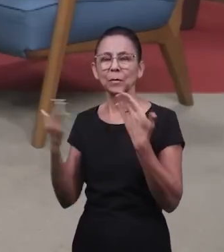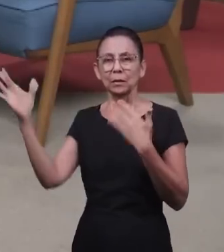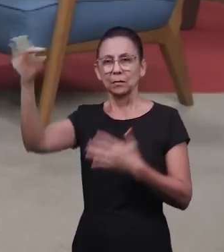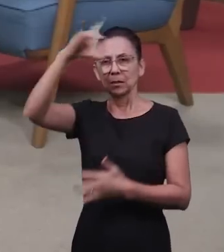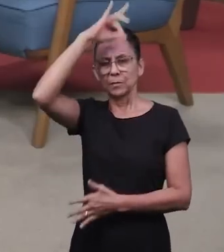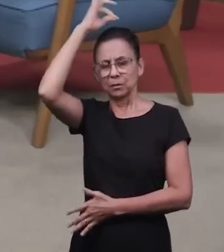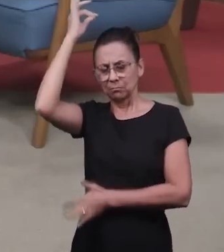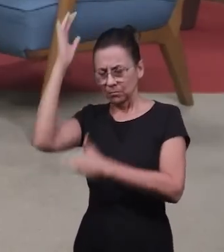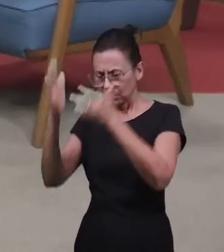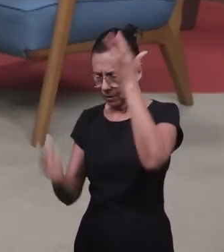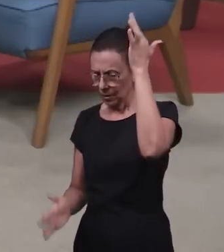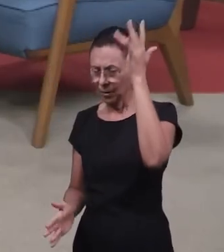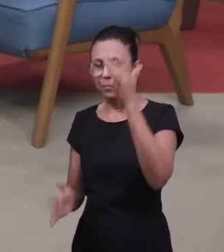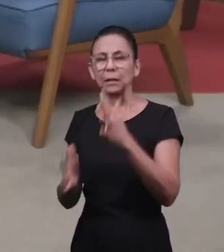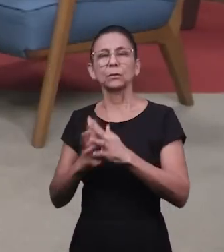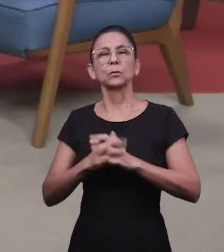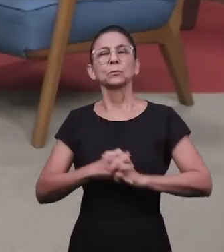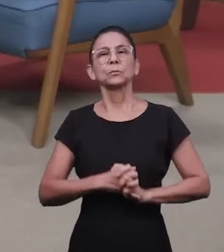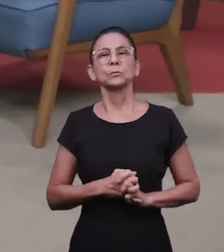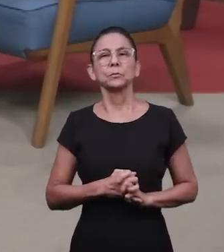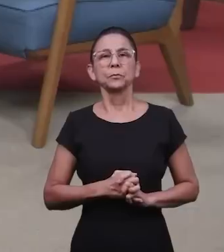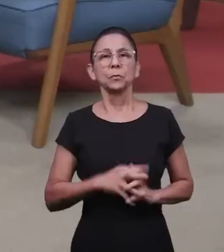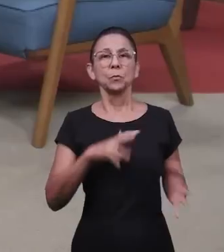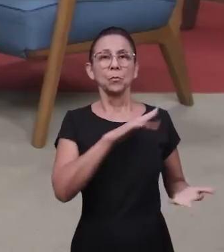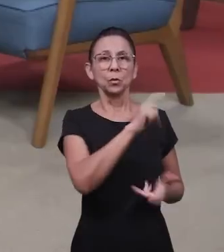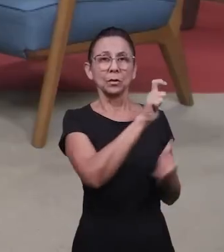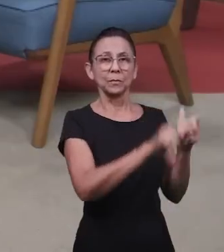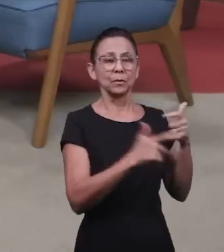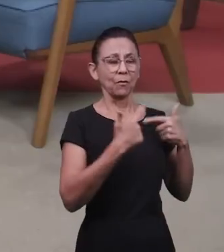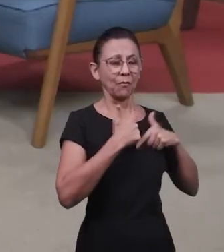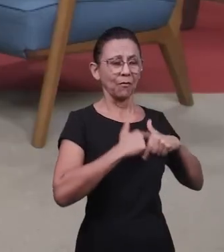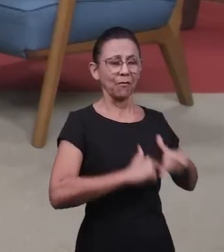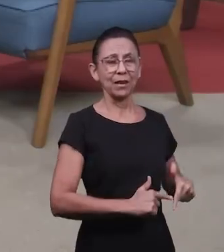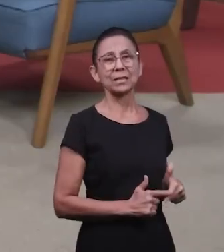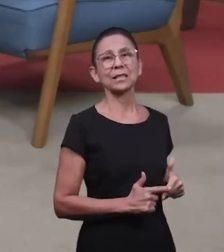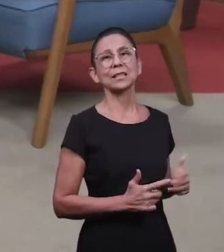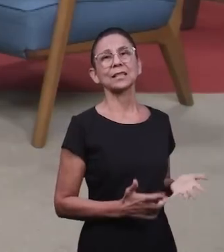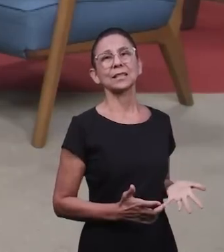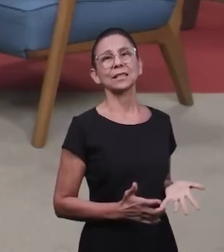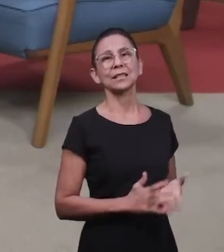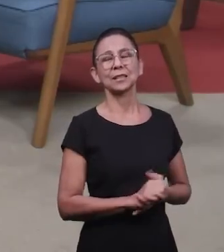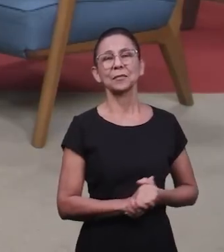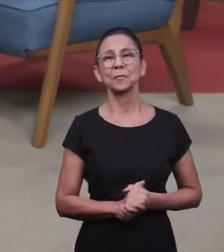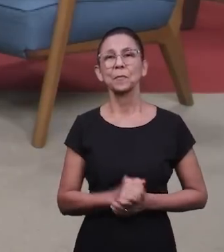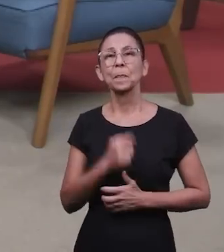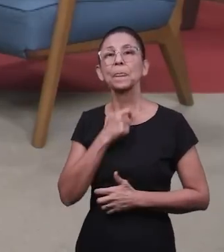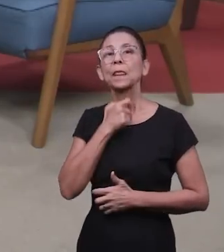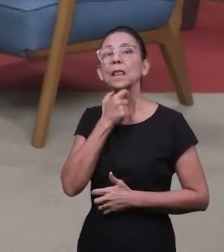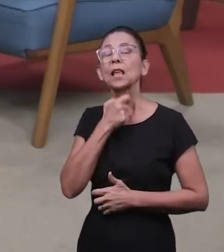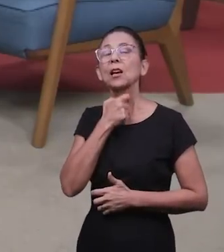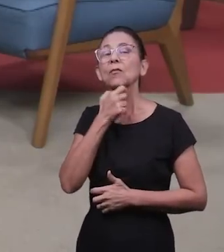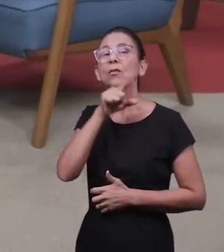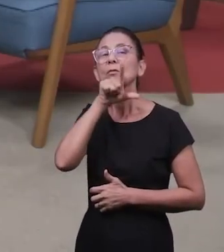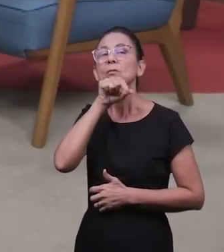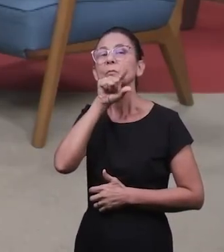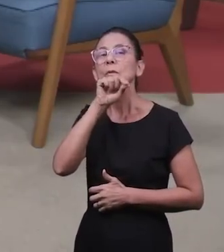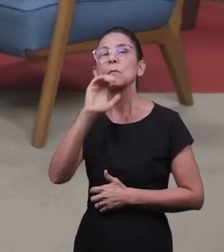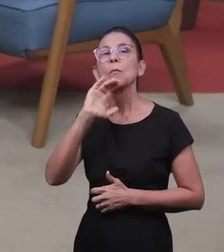frieza, mas a igreja no fogo do Espírito. É, e o texto ali, a voz da rola ou a voz da